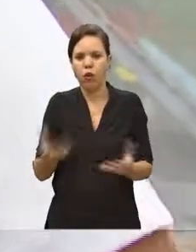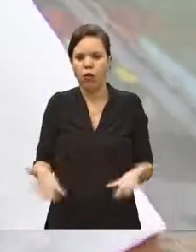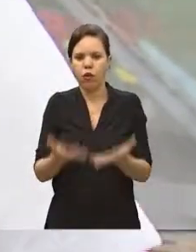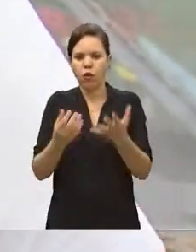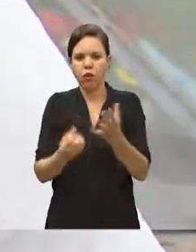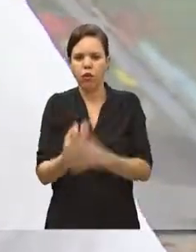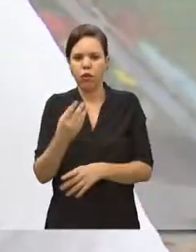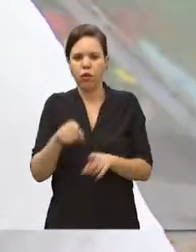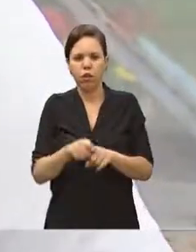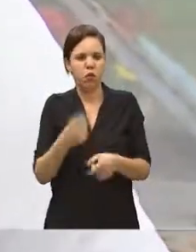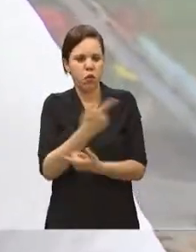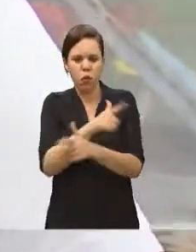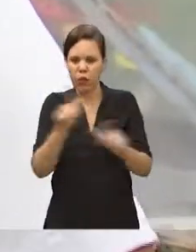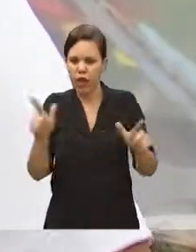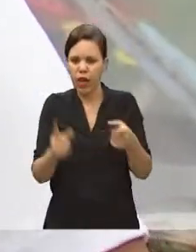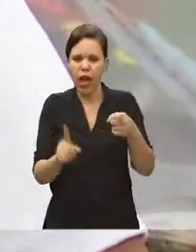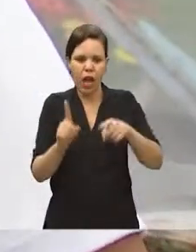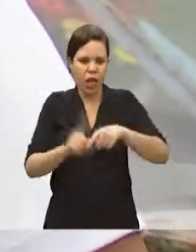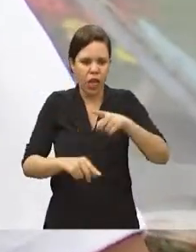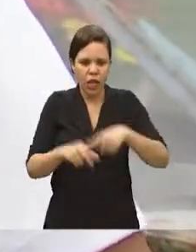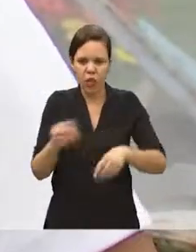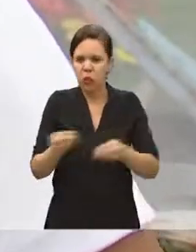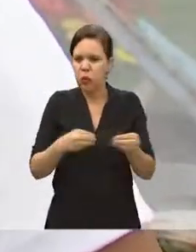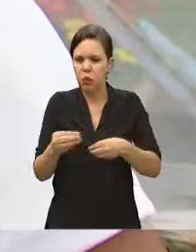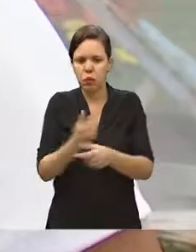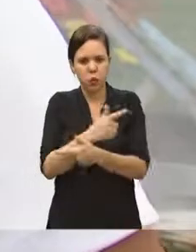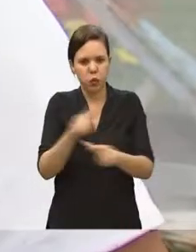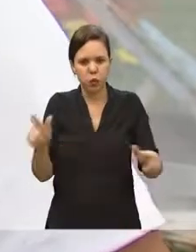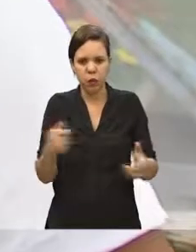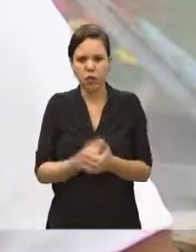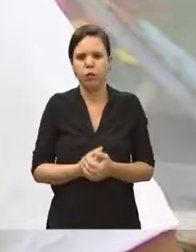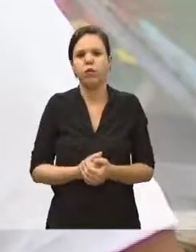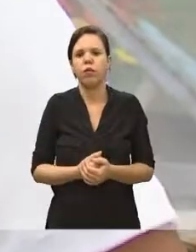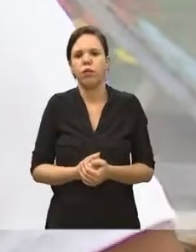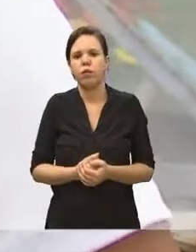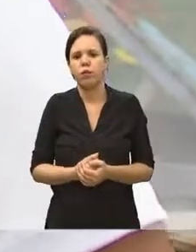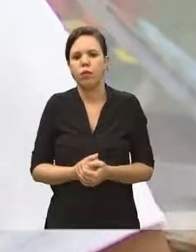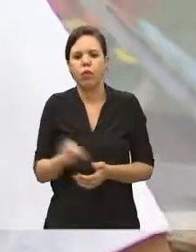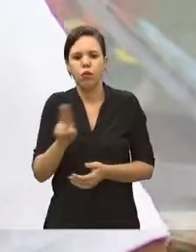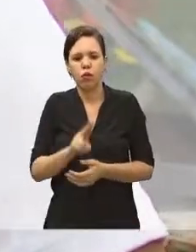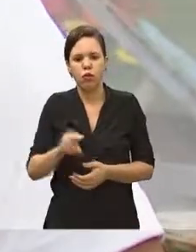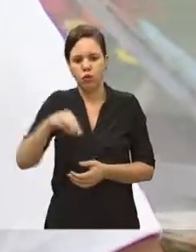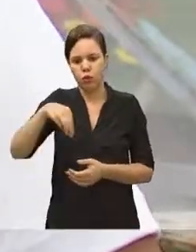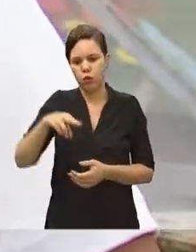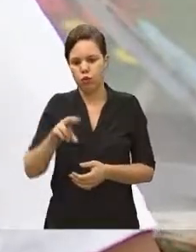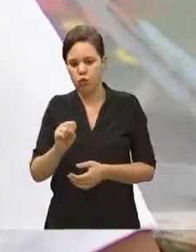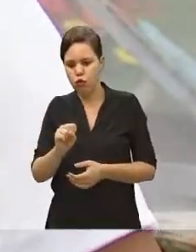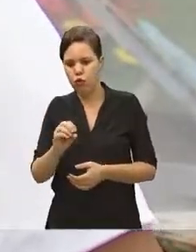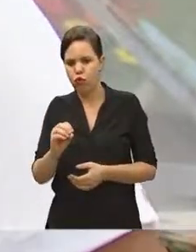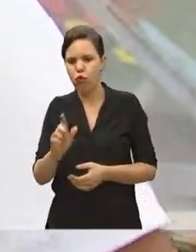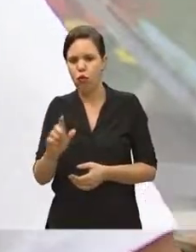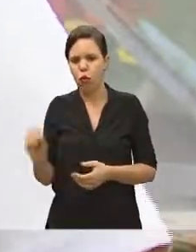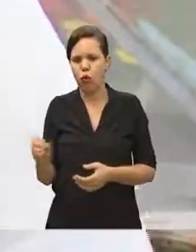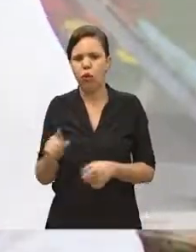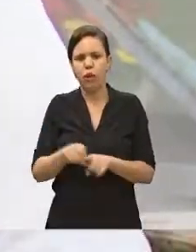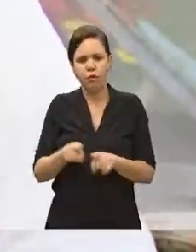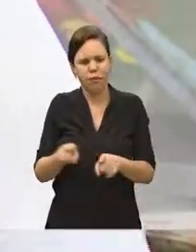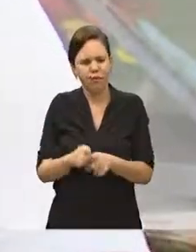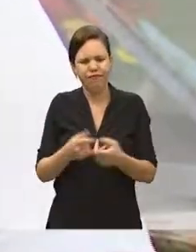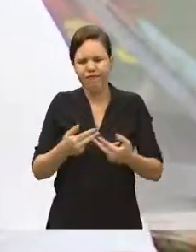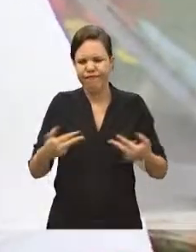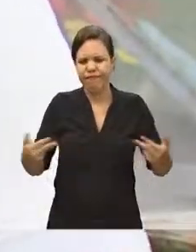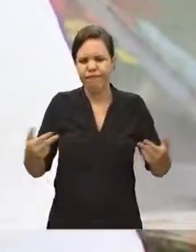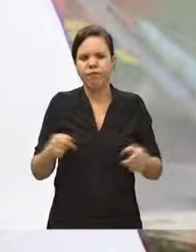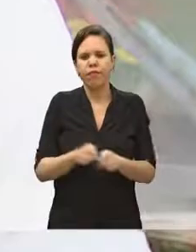nenhum material, não tem plástico, é tudo feito com musgo e substratos. É uma